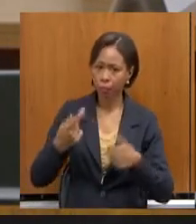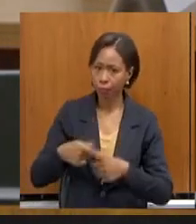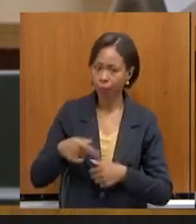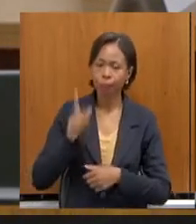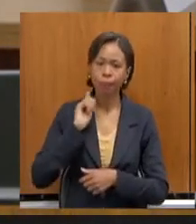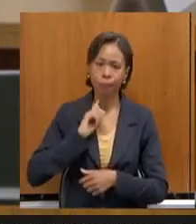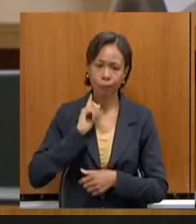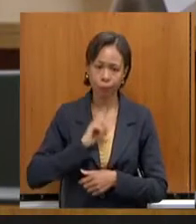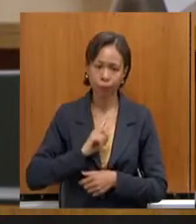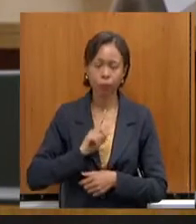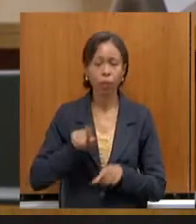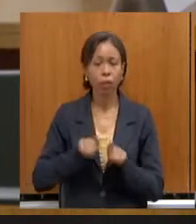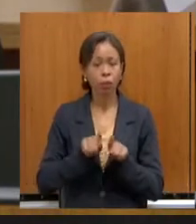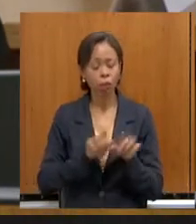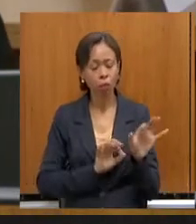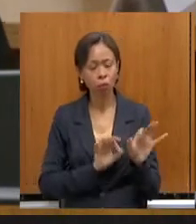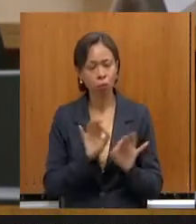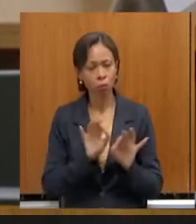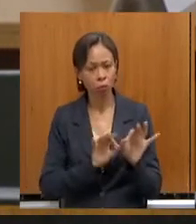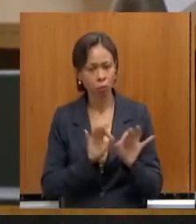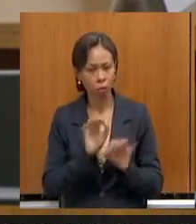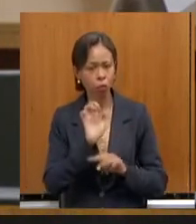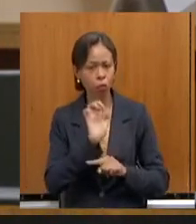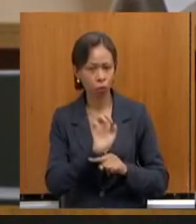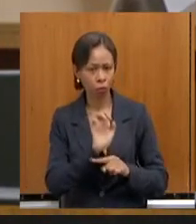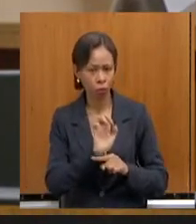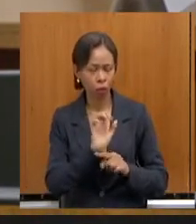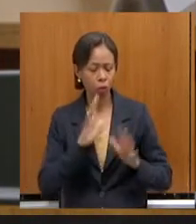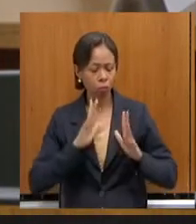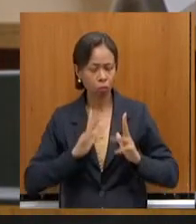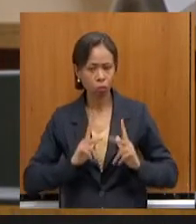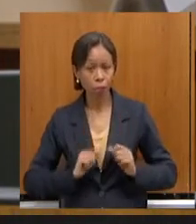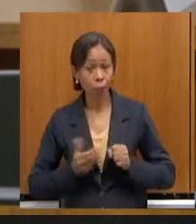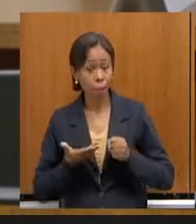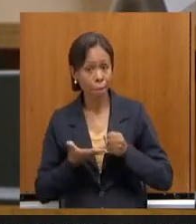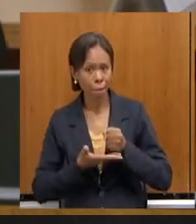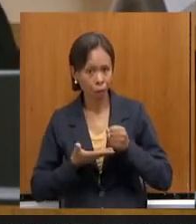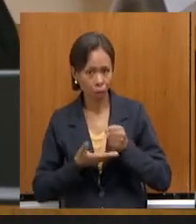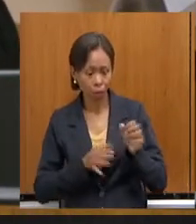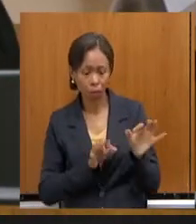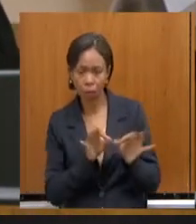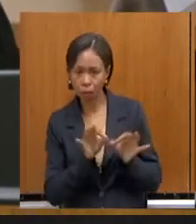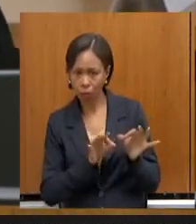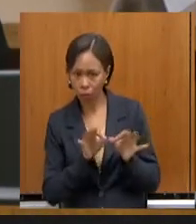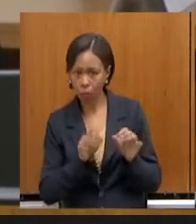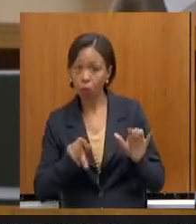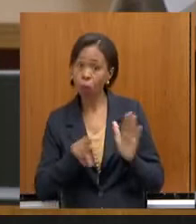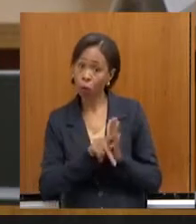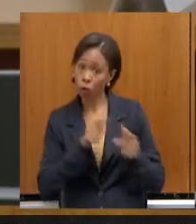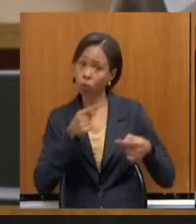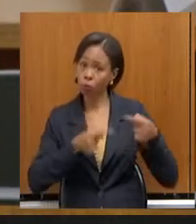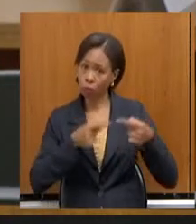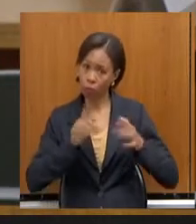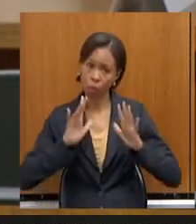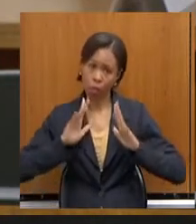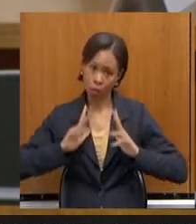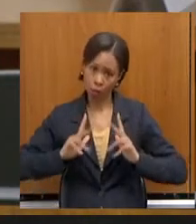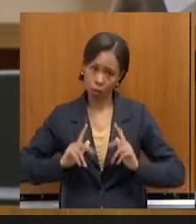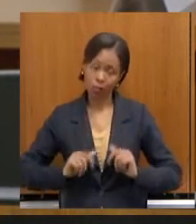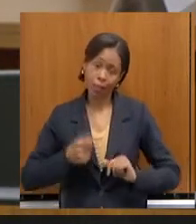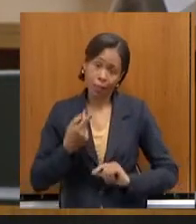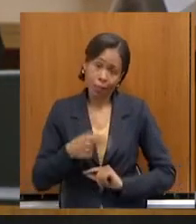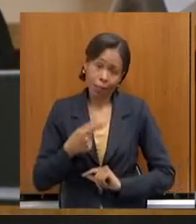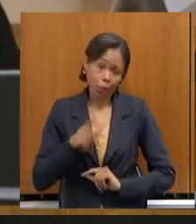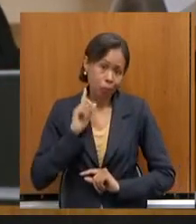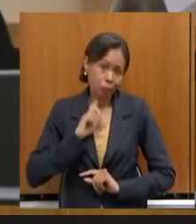elaborando o plano estadual de saneamento básico importante dizer que o plano é instrumento da política de saneamento que o estado de Minas Gerais